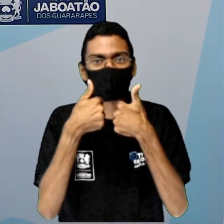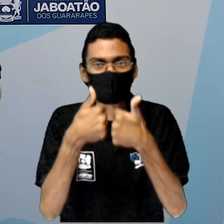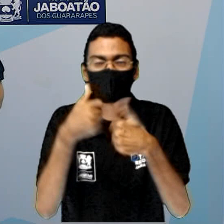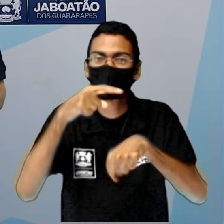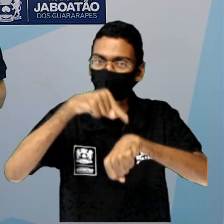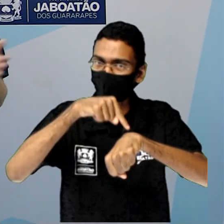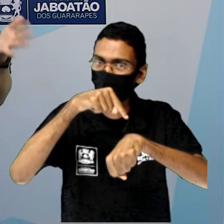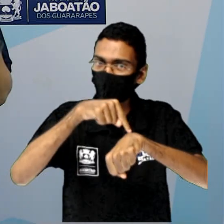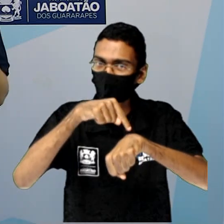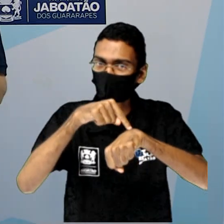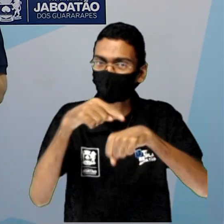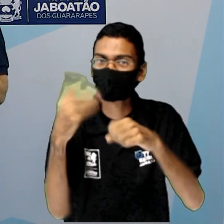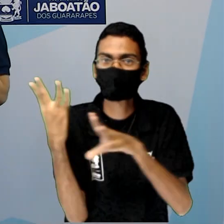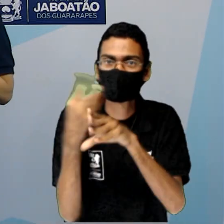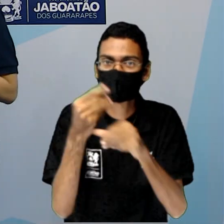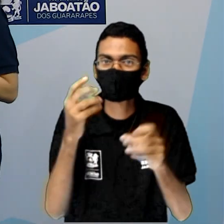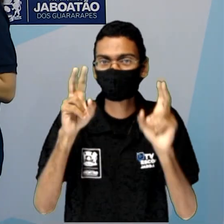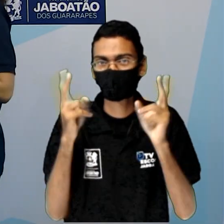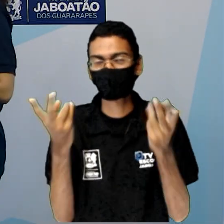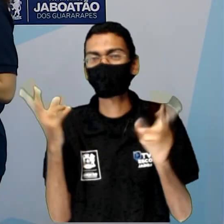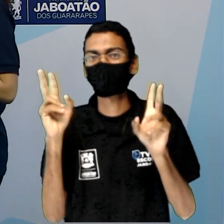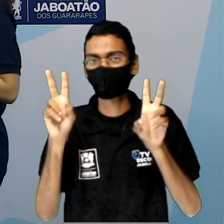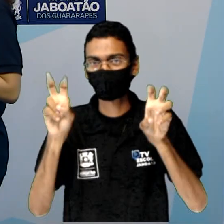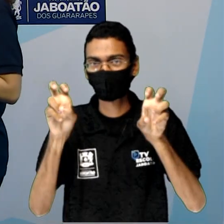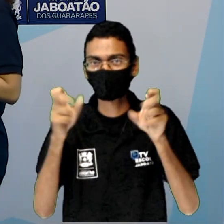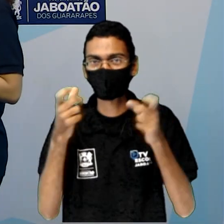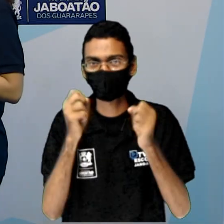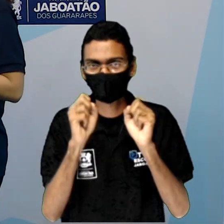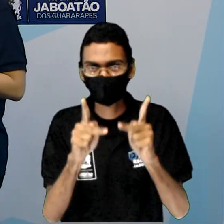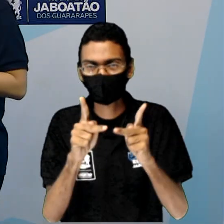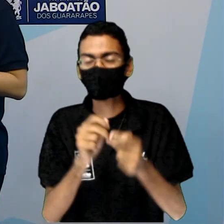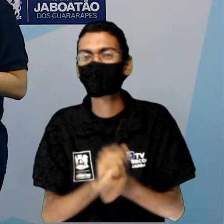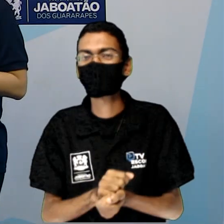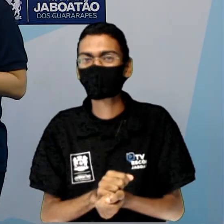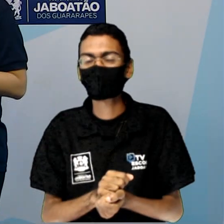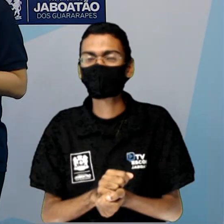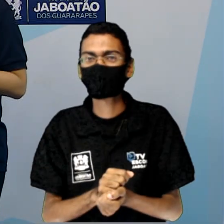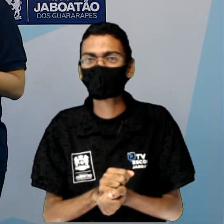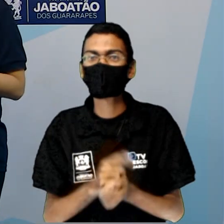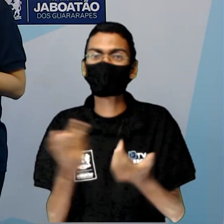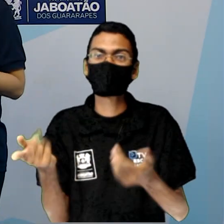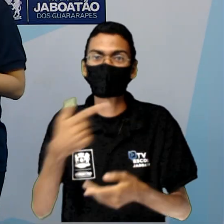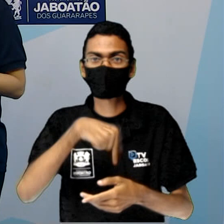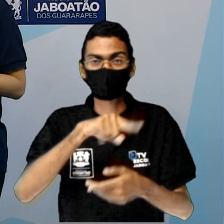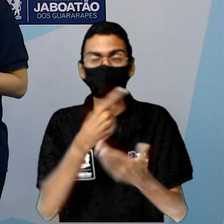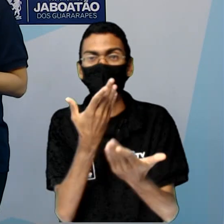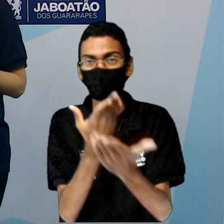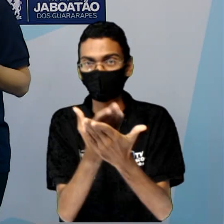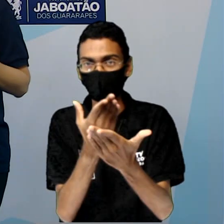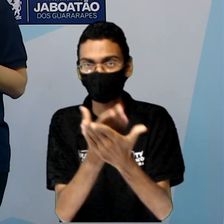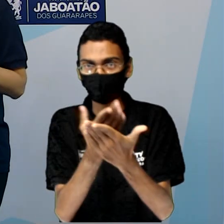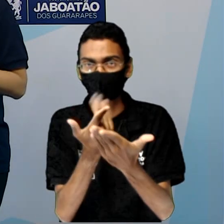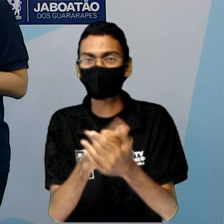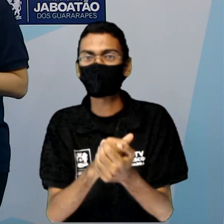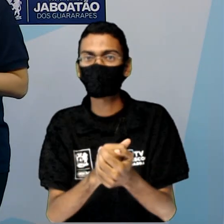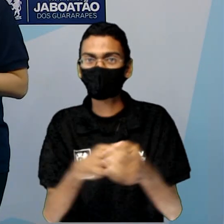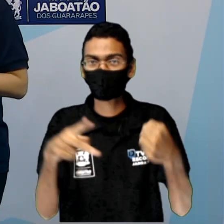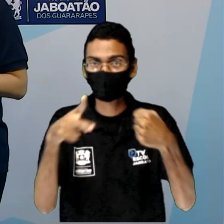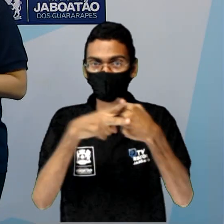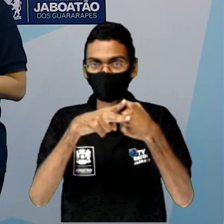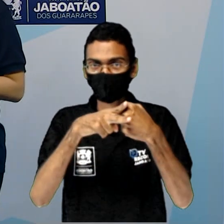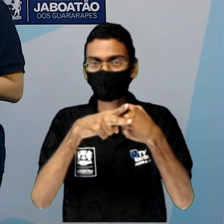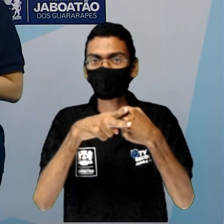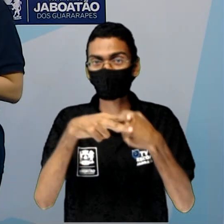revisarem um assunto. Let's study! Então, a gente está estudando os verbos regulares e a aula de hoje a gente